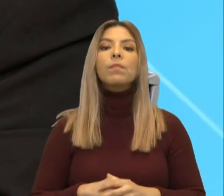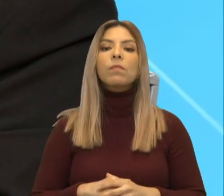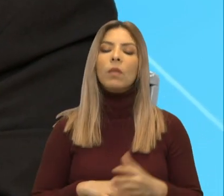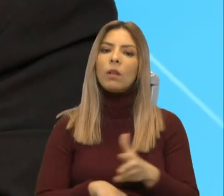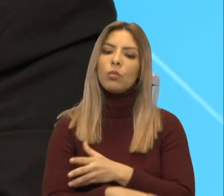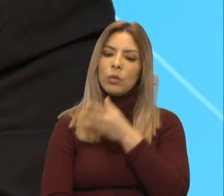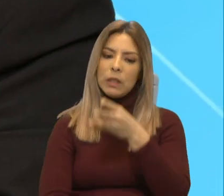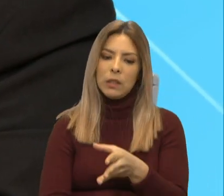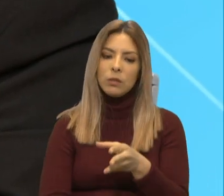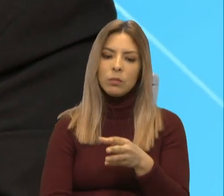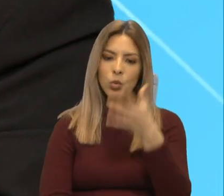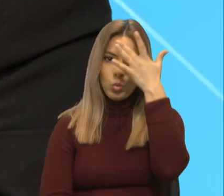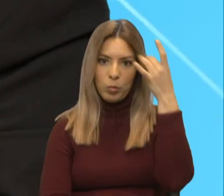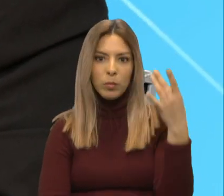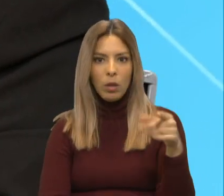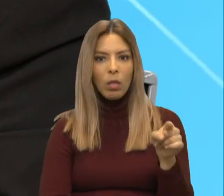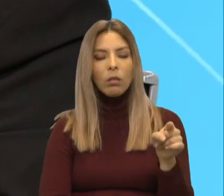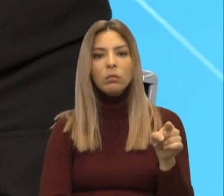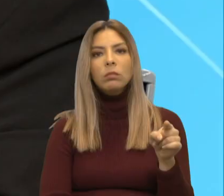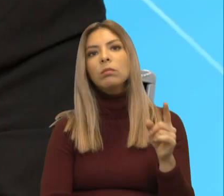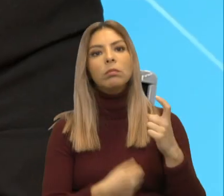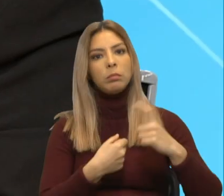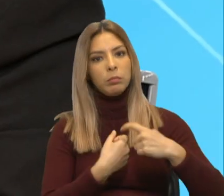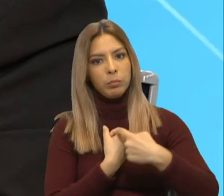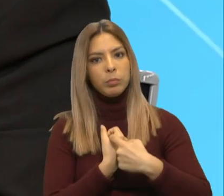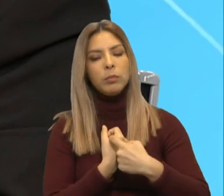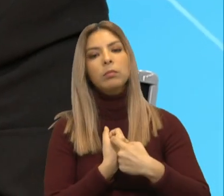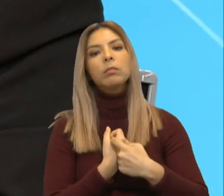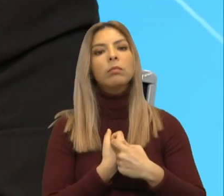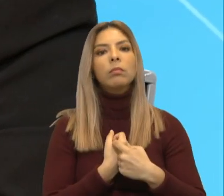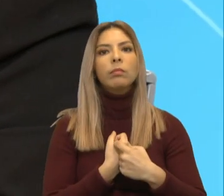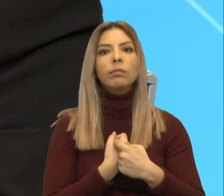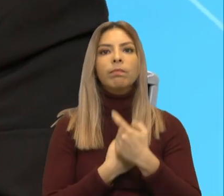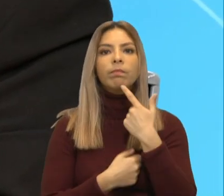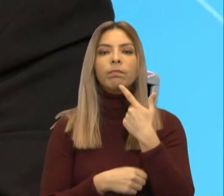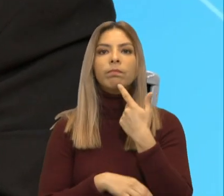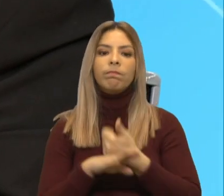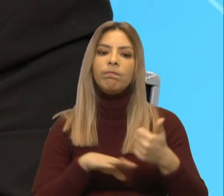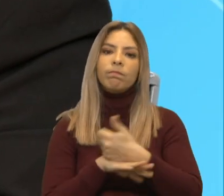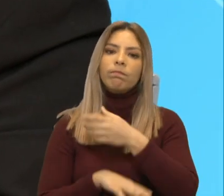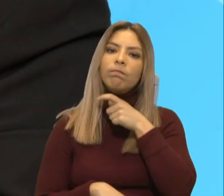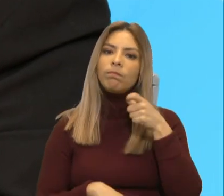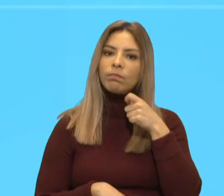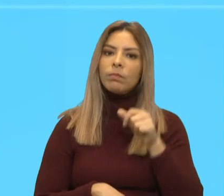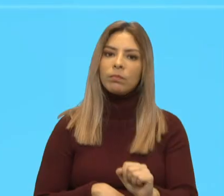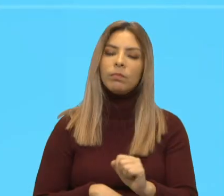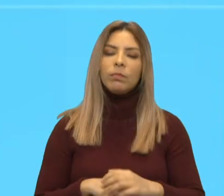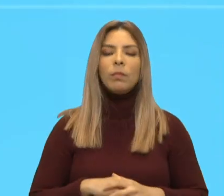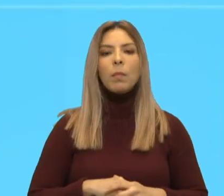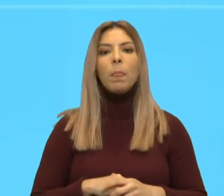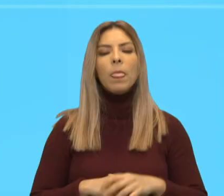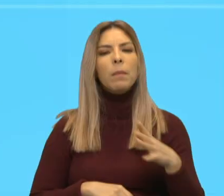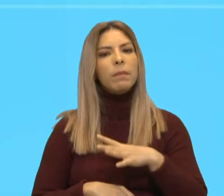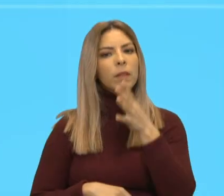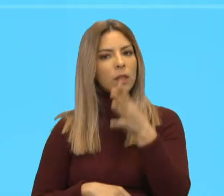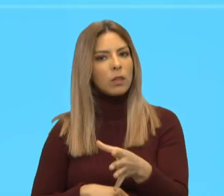Diocese de Setúbal também iremos fazer essa parceria, enviar 2 seminaristas, um sacerdote, para a formação e estudos. Tenho que referir também a rede